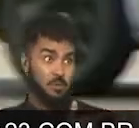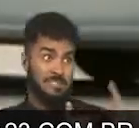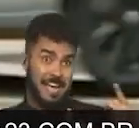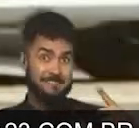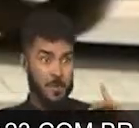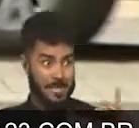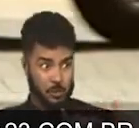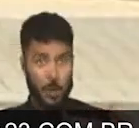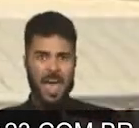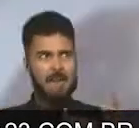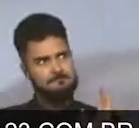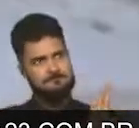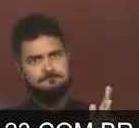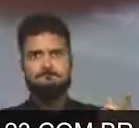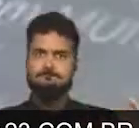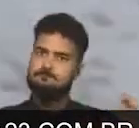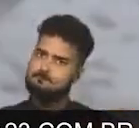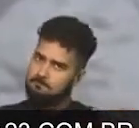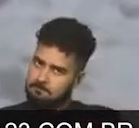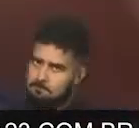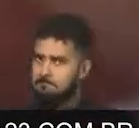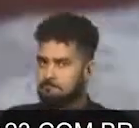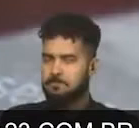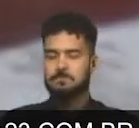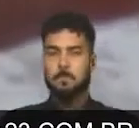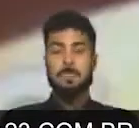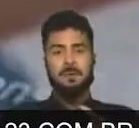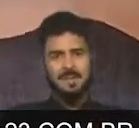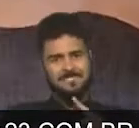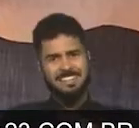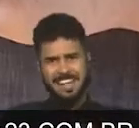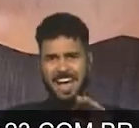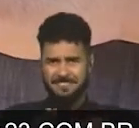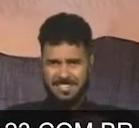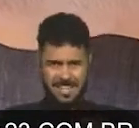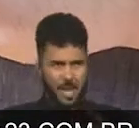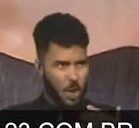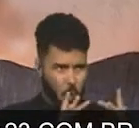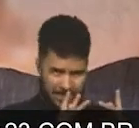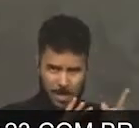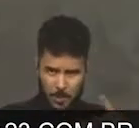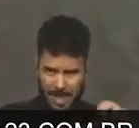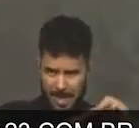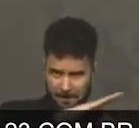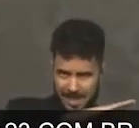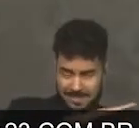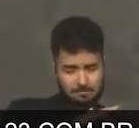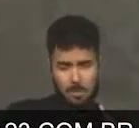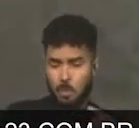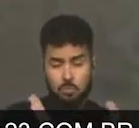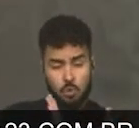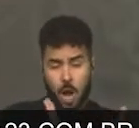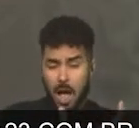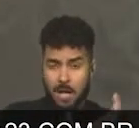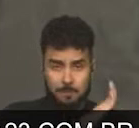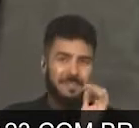social. O acesso ao suporte das empresas são absurdamente burocráticos. Eu vou dar um exemplo. Hoje, uma